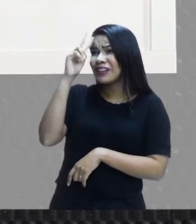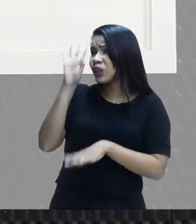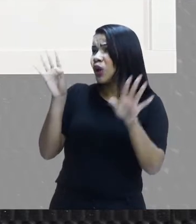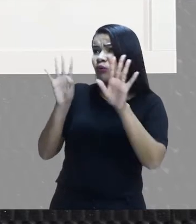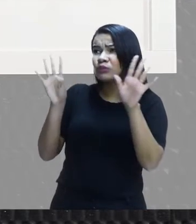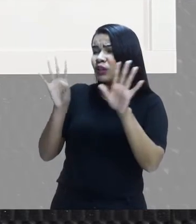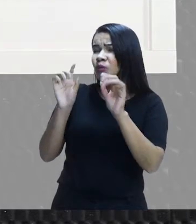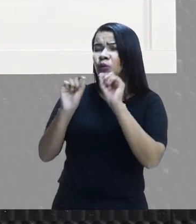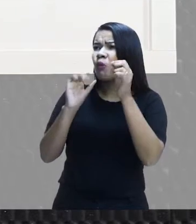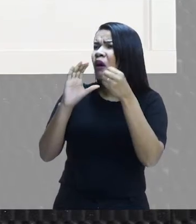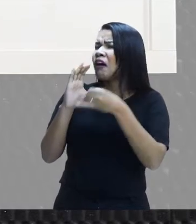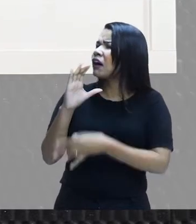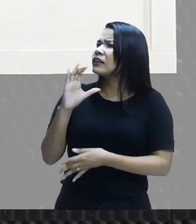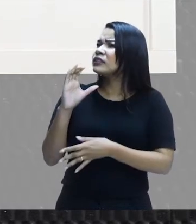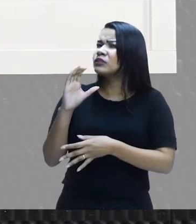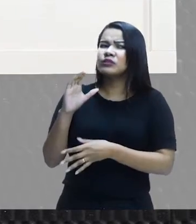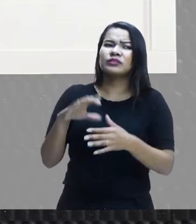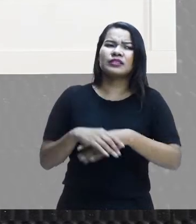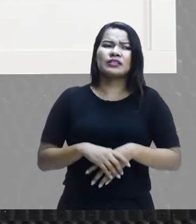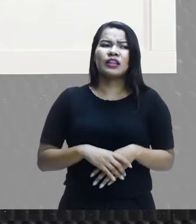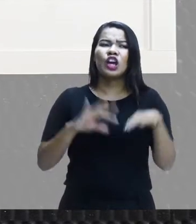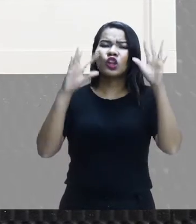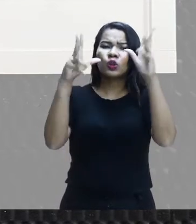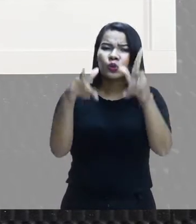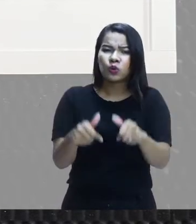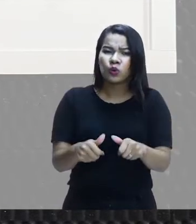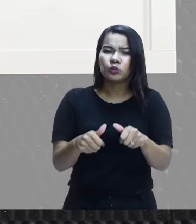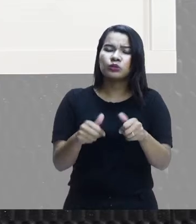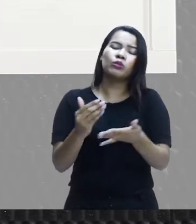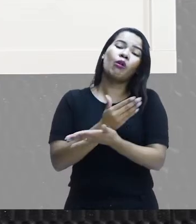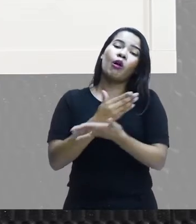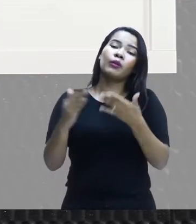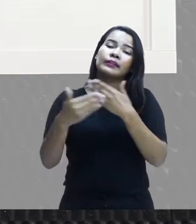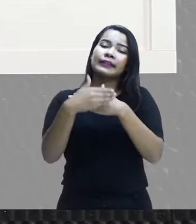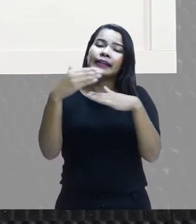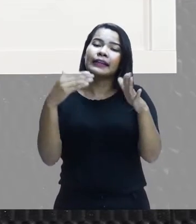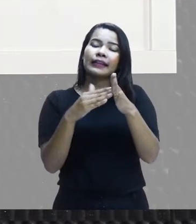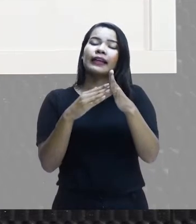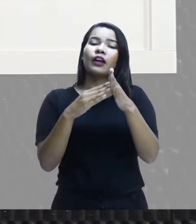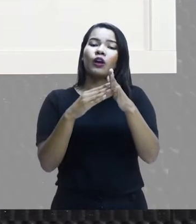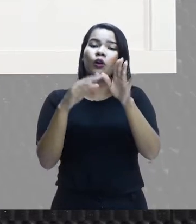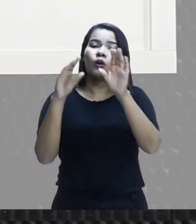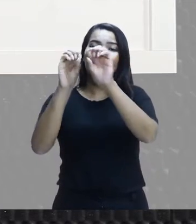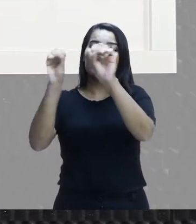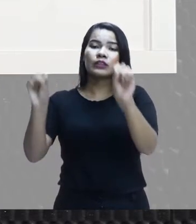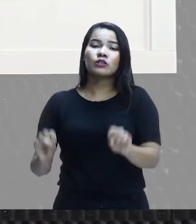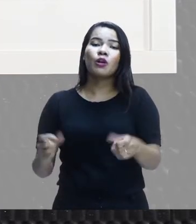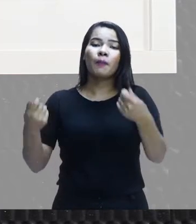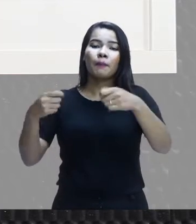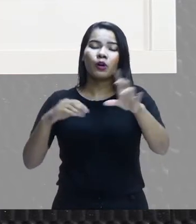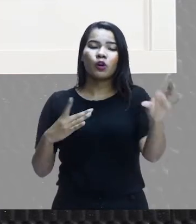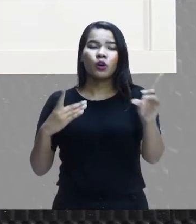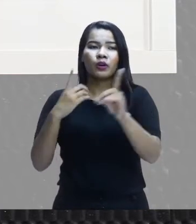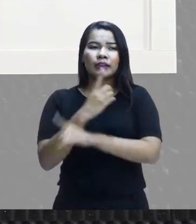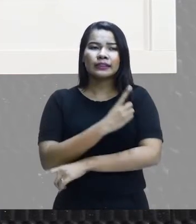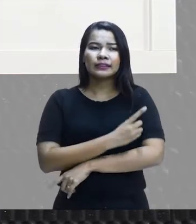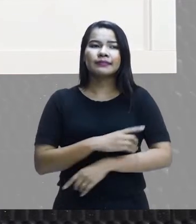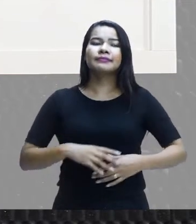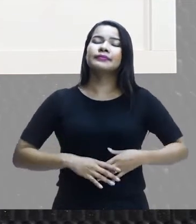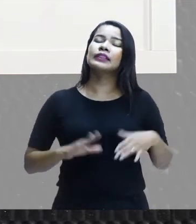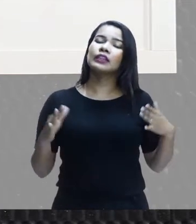ok? É uma característica dulcícola. É todo e qualquer organismo que pode ser encontrado na água doce. Então,